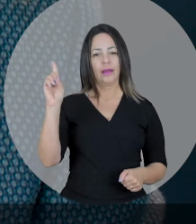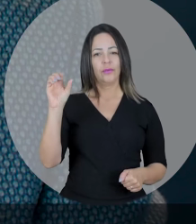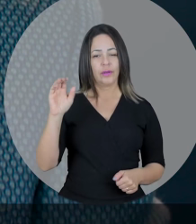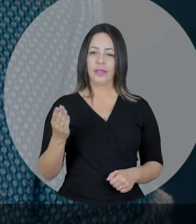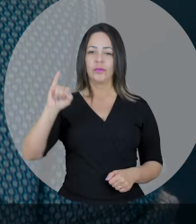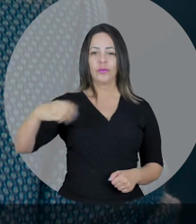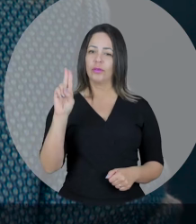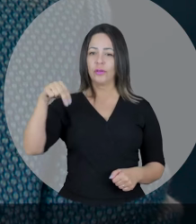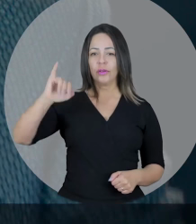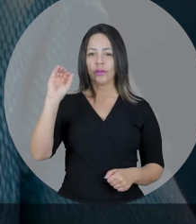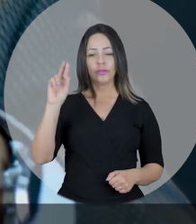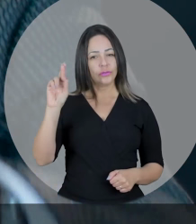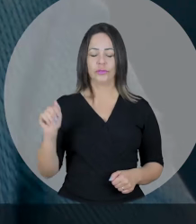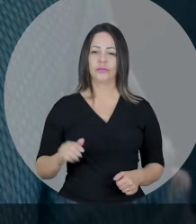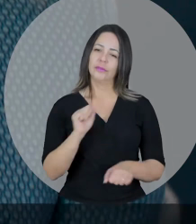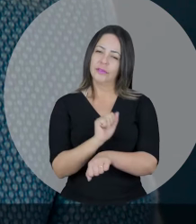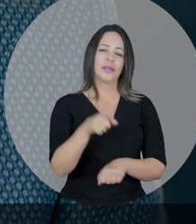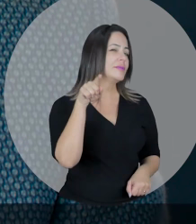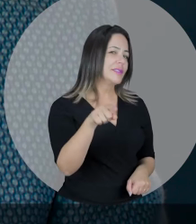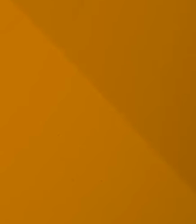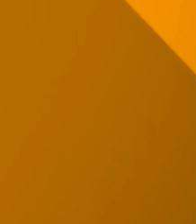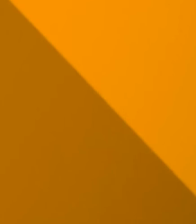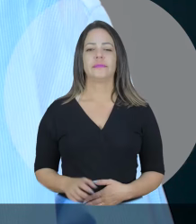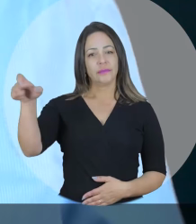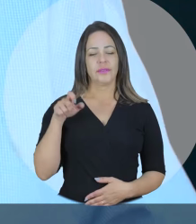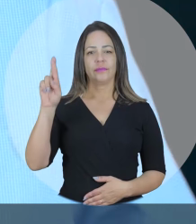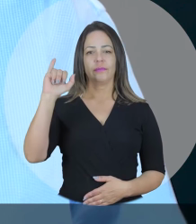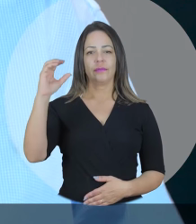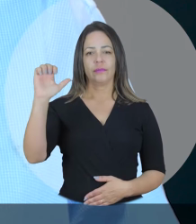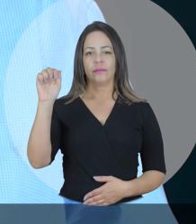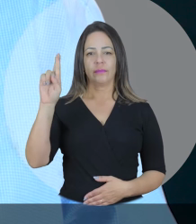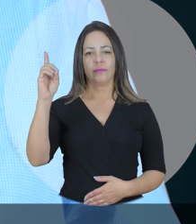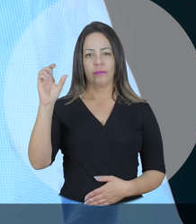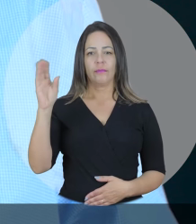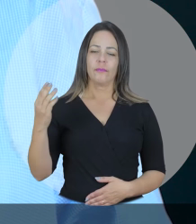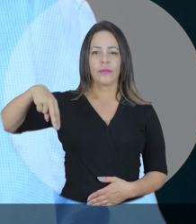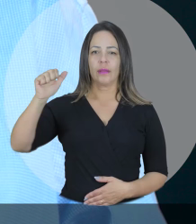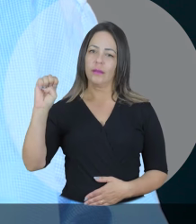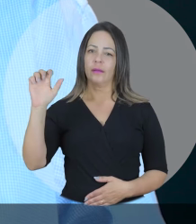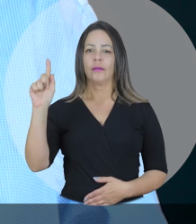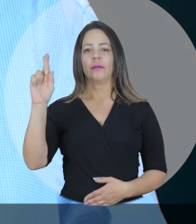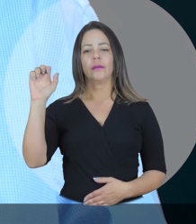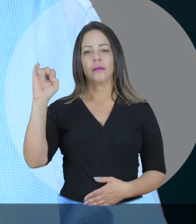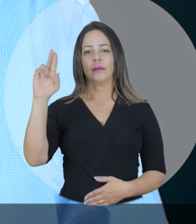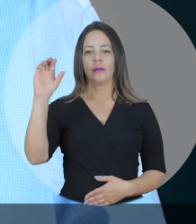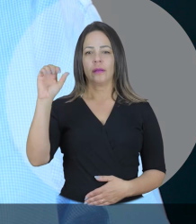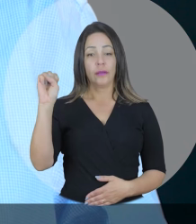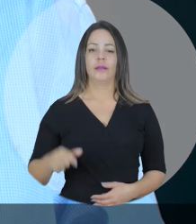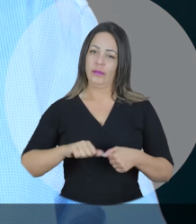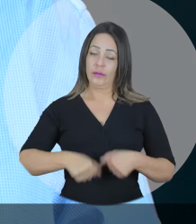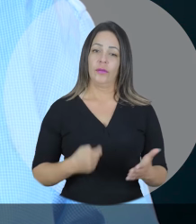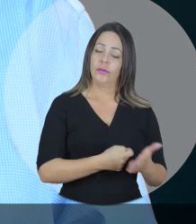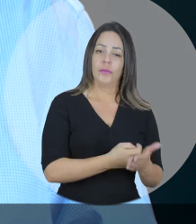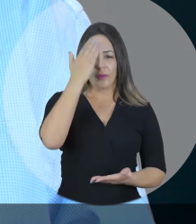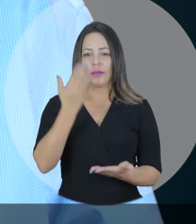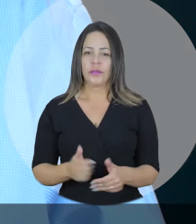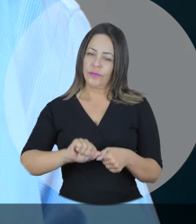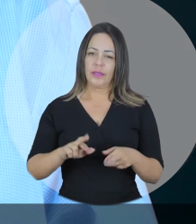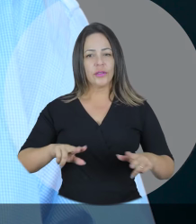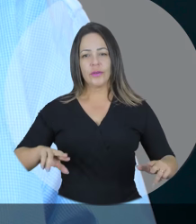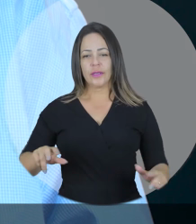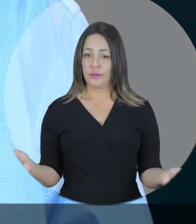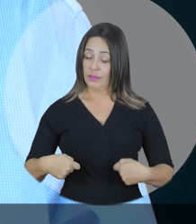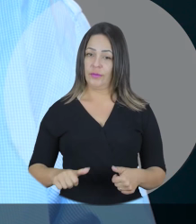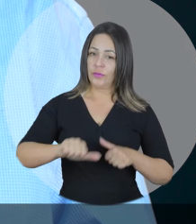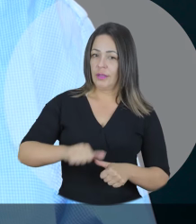espaço para fazer isso. Sou Alfredo Júnior, eu espero por você. Sou Ricardo Negreiros, estou no PROS porque acredito que é possível fazer diferente. A